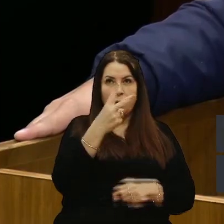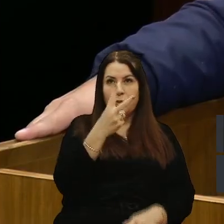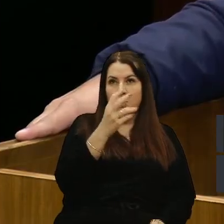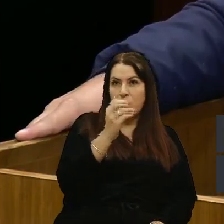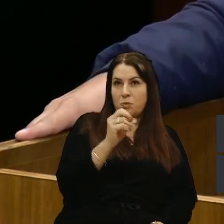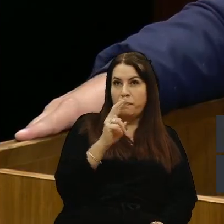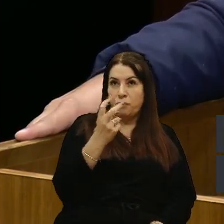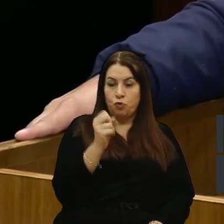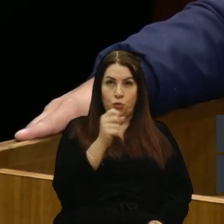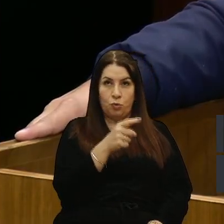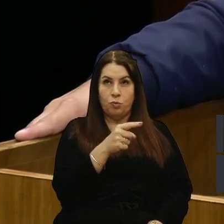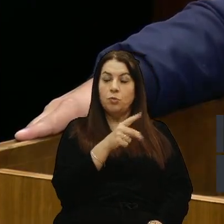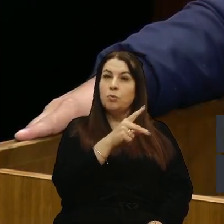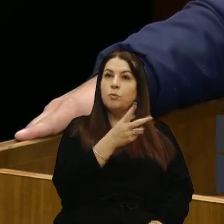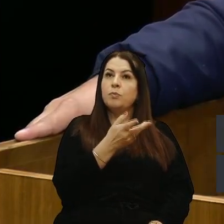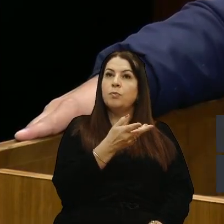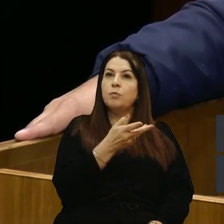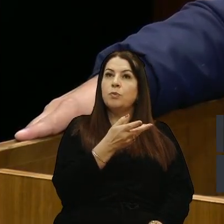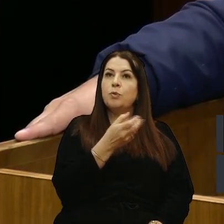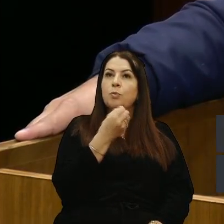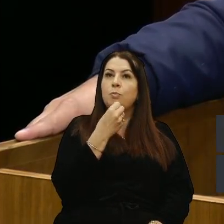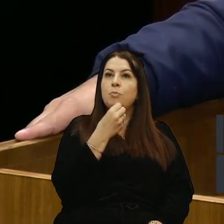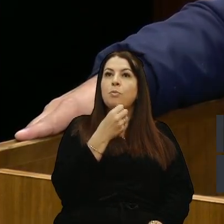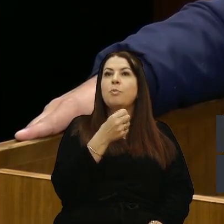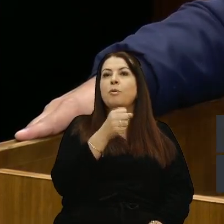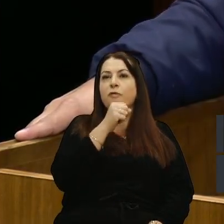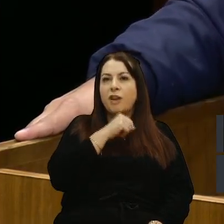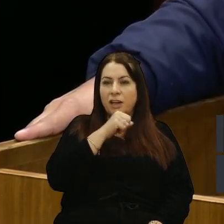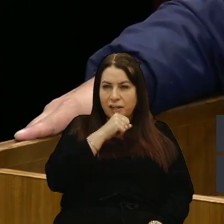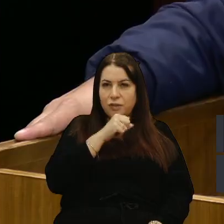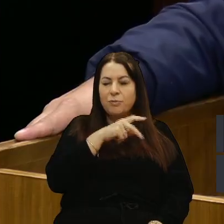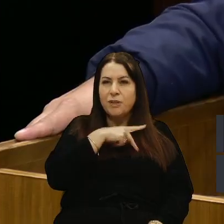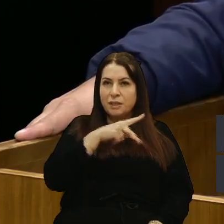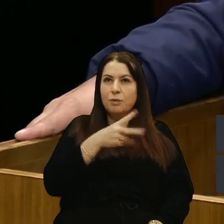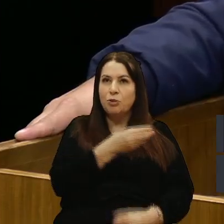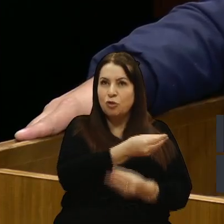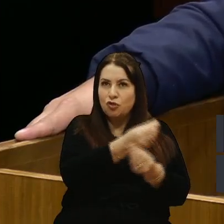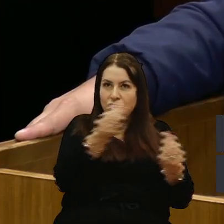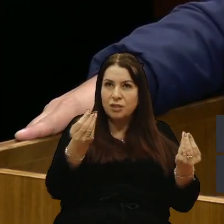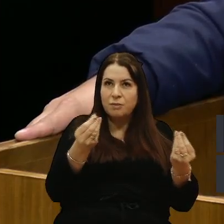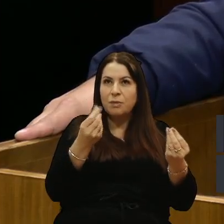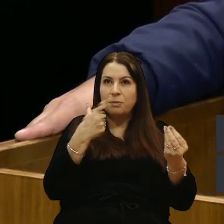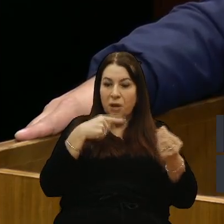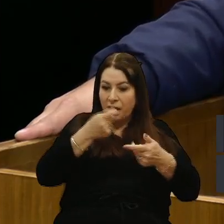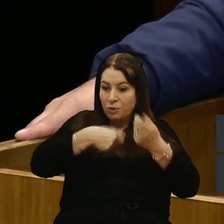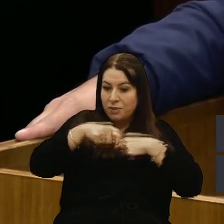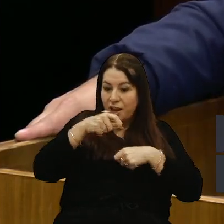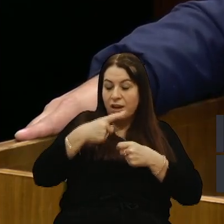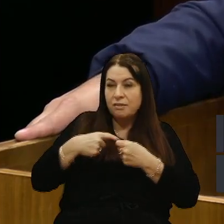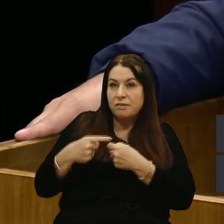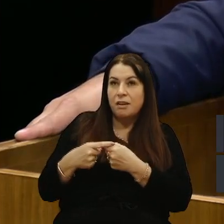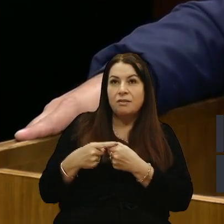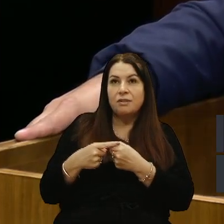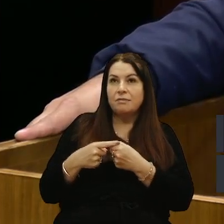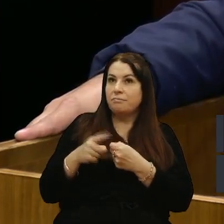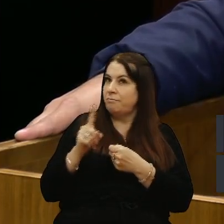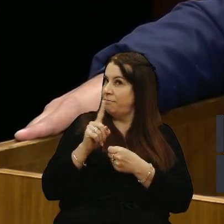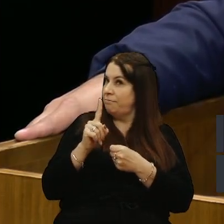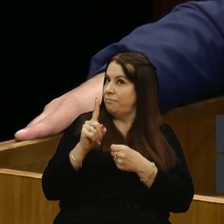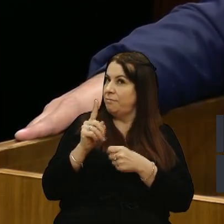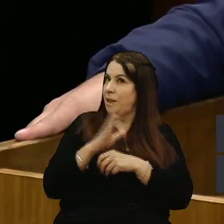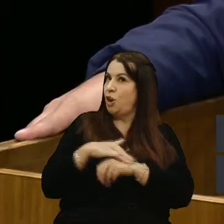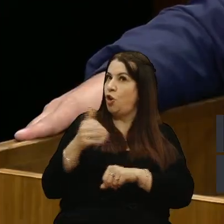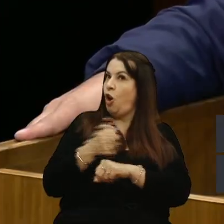2028 com o bom velhinho de presidente dando um monte de dinheiro para quem for governar a cidade, sem querer dar golpe, hein? E